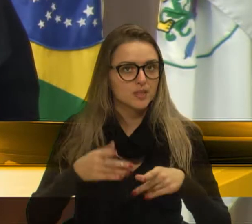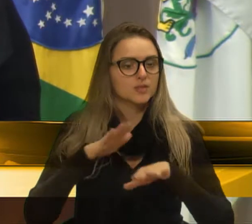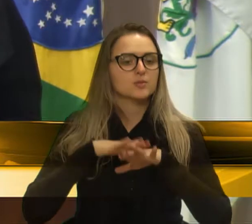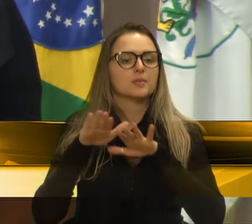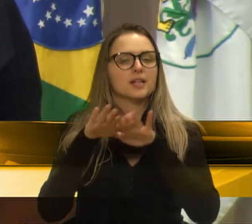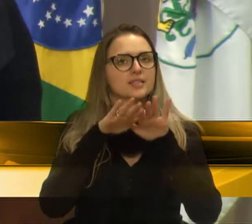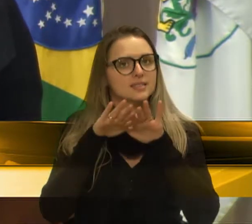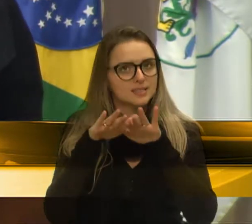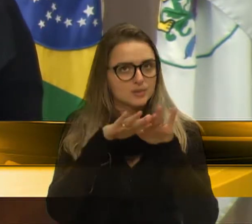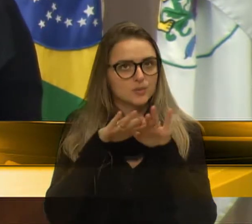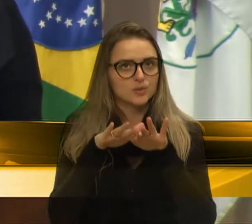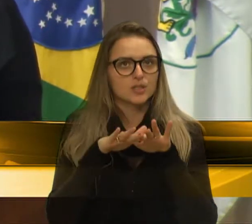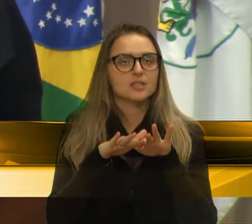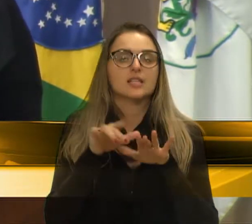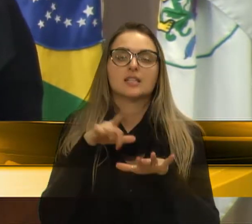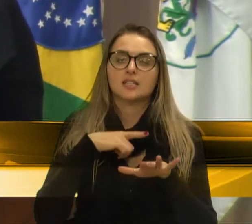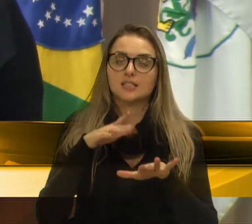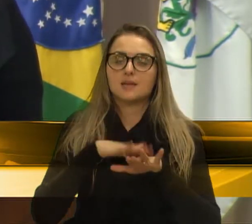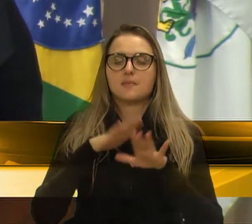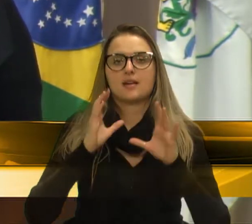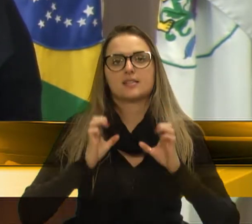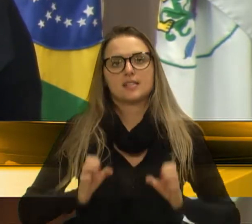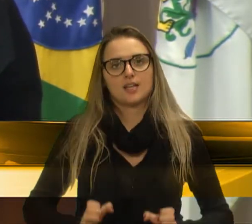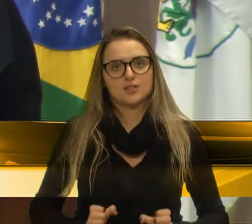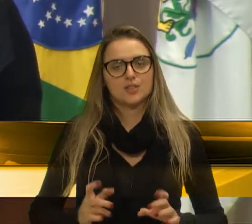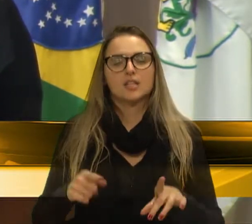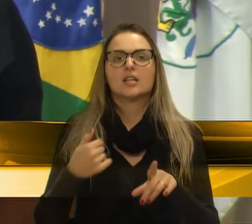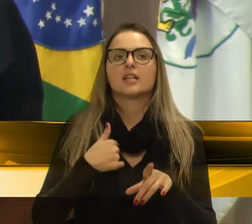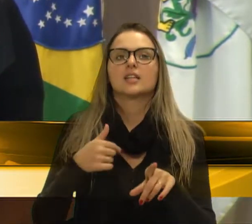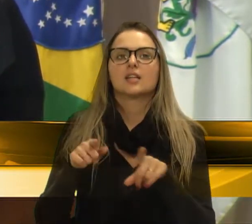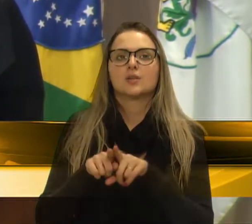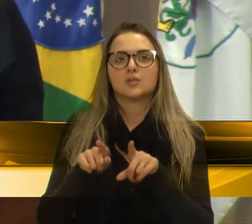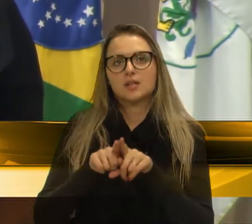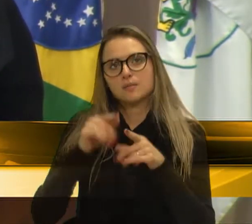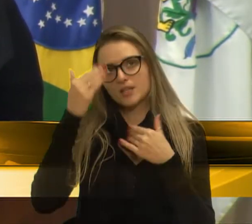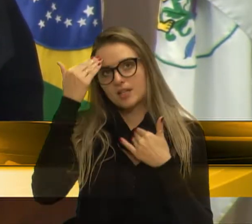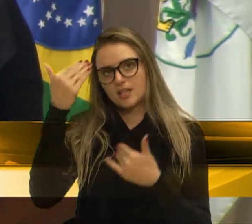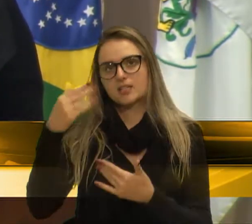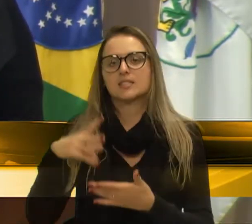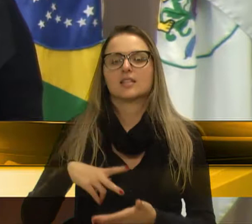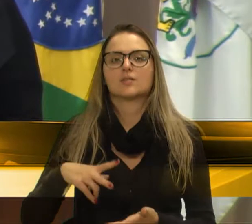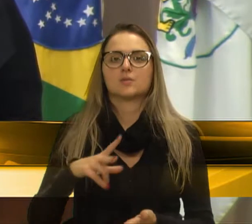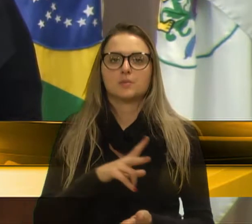igualitários e éticos. E não posso deixar de agradecer aos pacientes, que